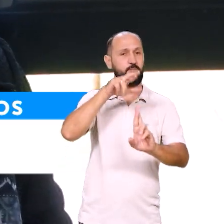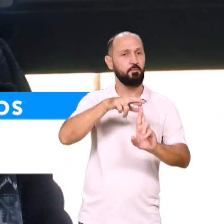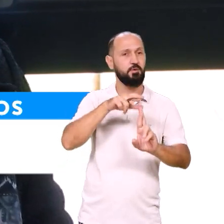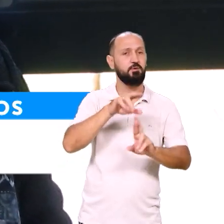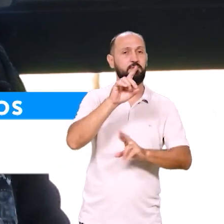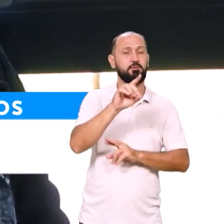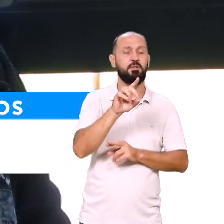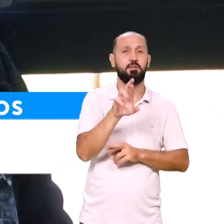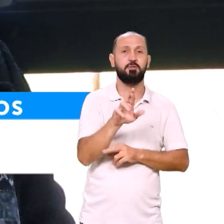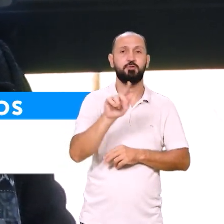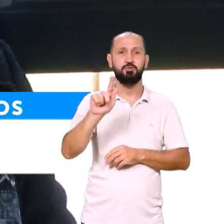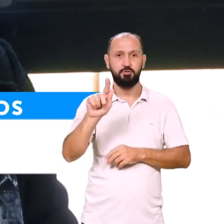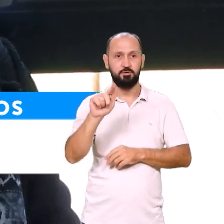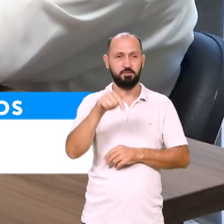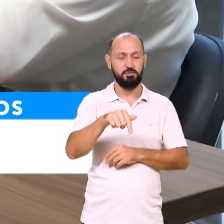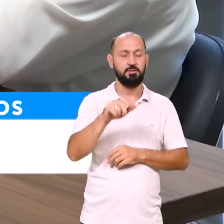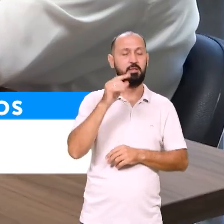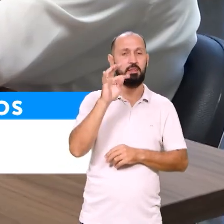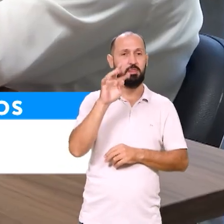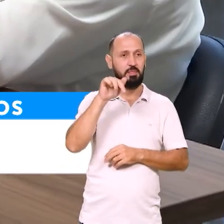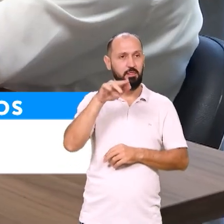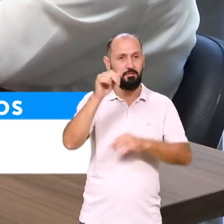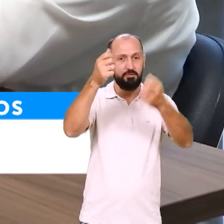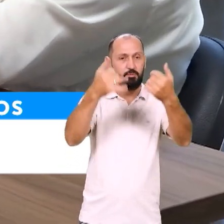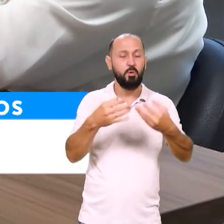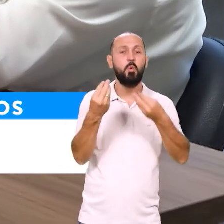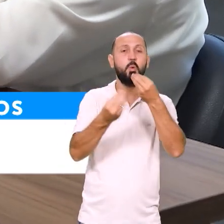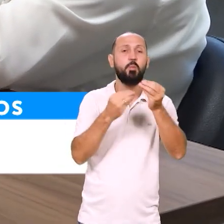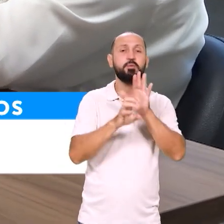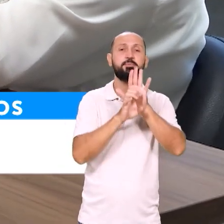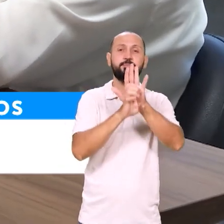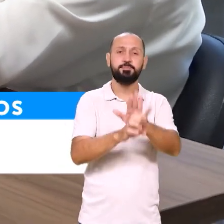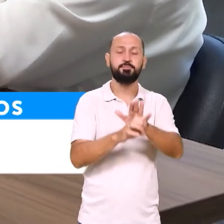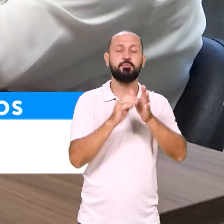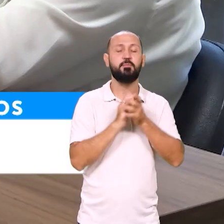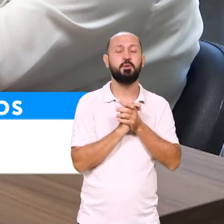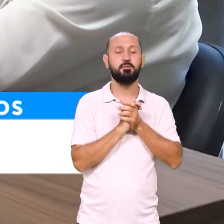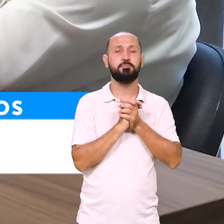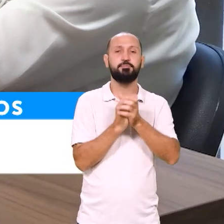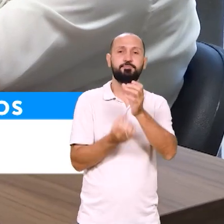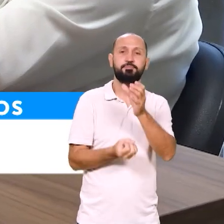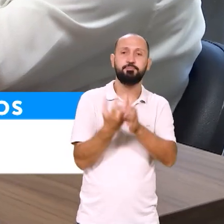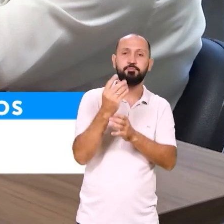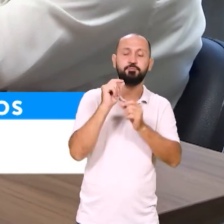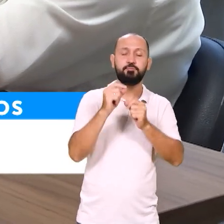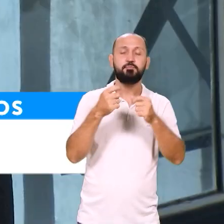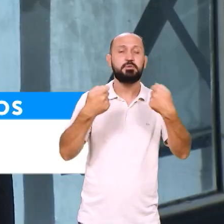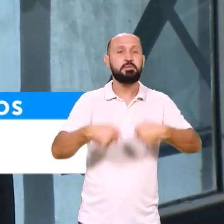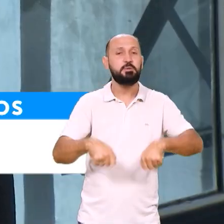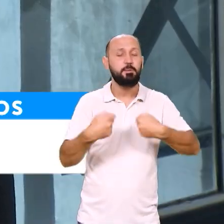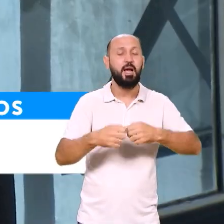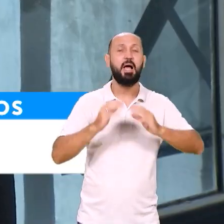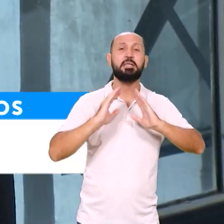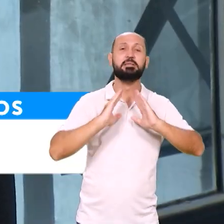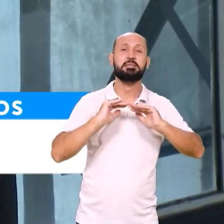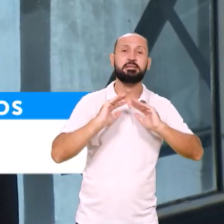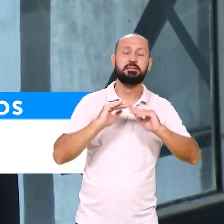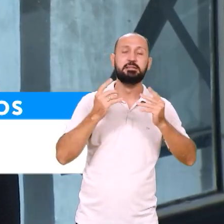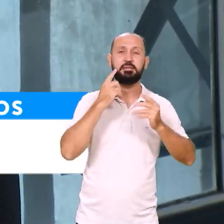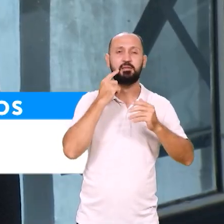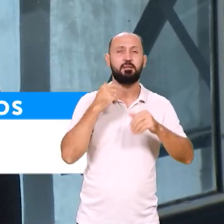do DRG, Tânia Grilo, explicou como vai funcionar esse novo modelo. Ela nasceu de uma